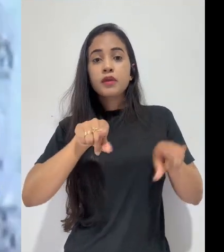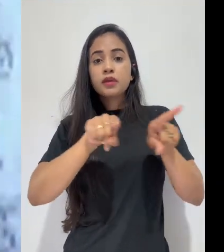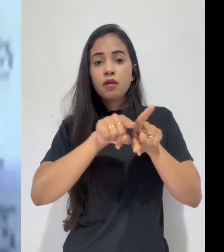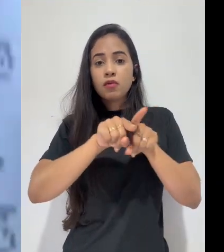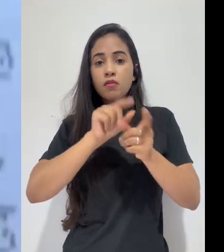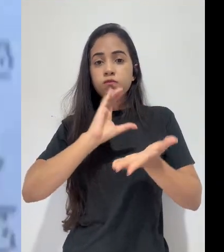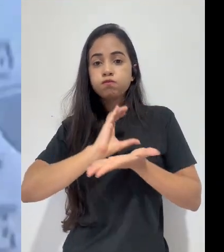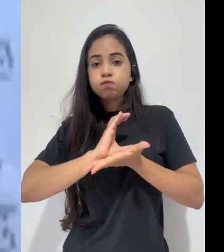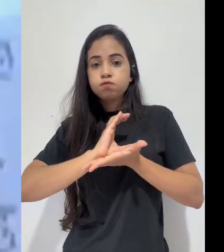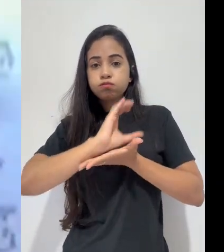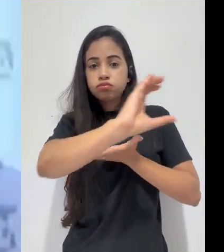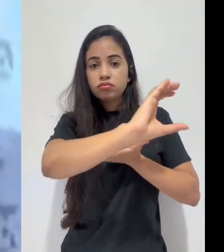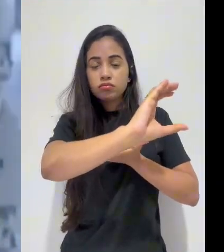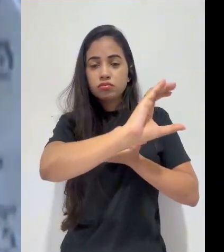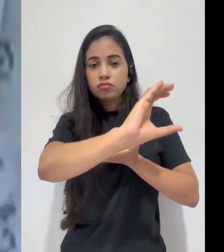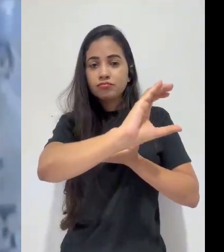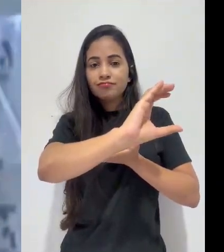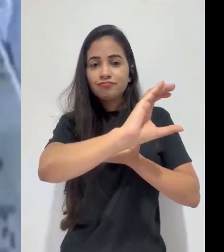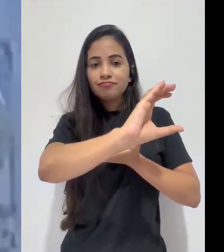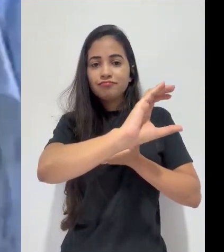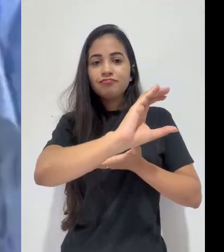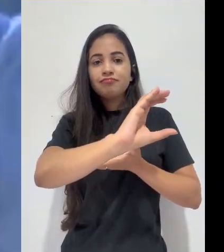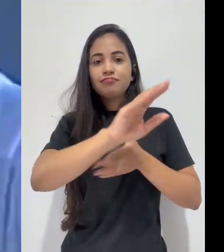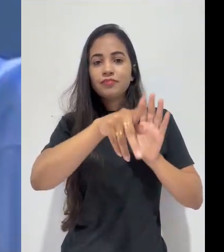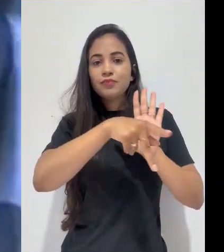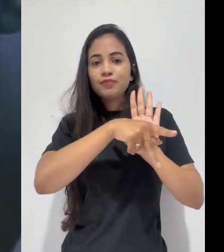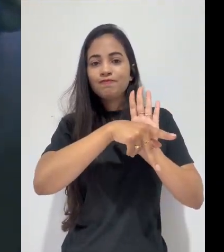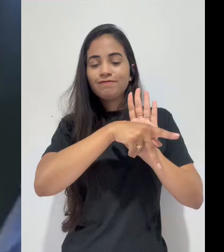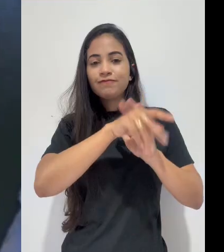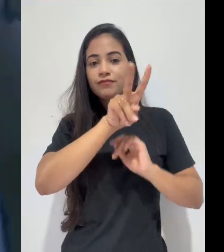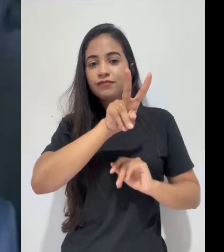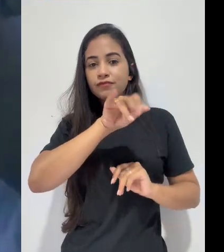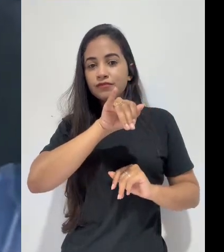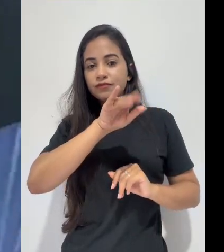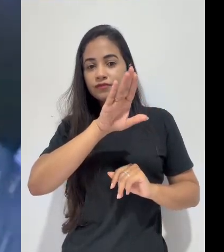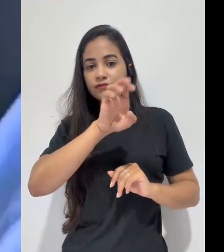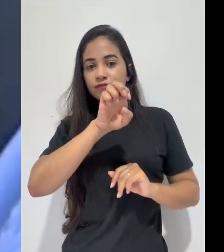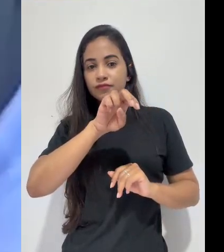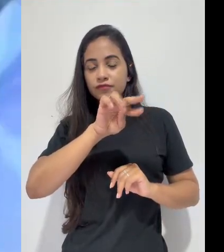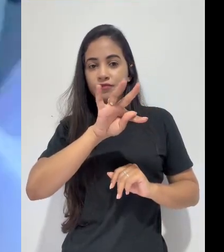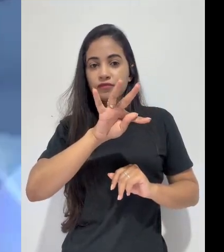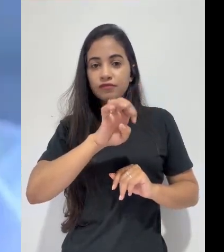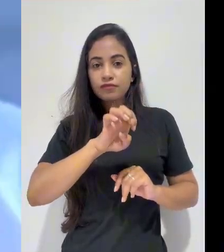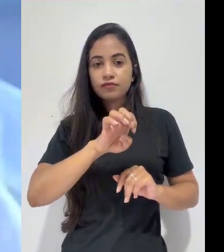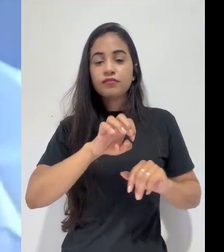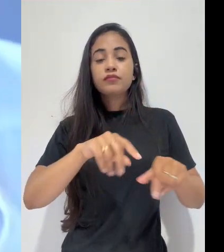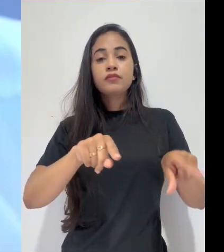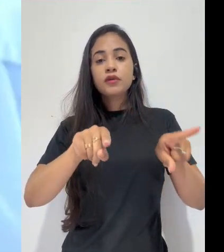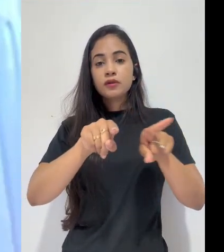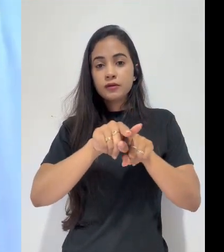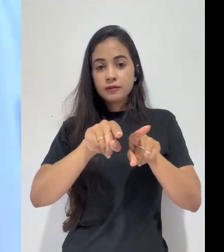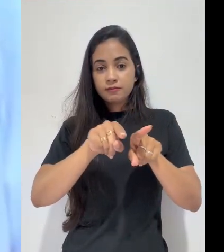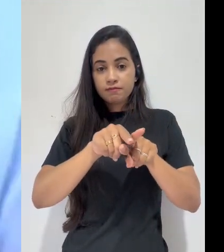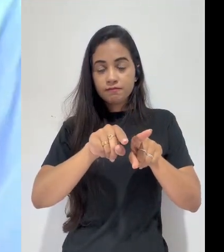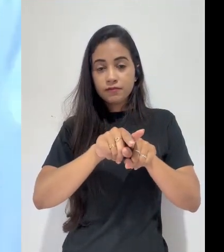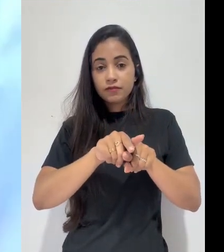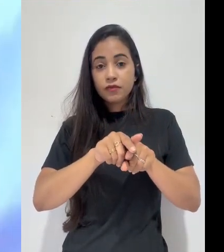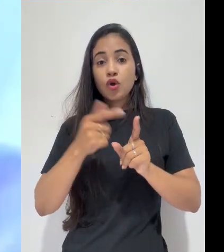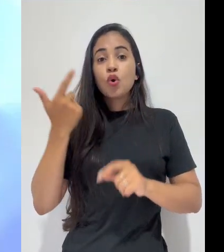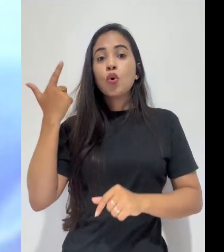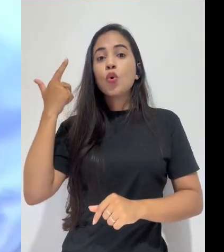eventualmente, a indenização civil por danos morais. Se é pacífico nos autos que, junto com o